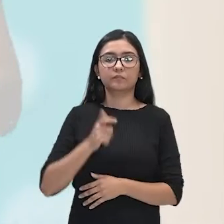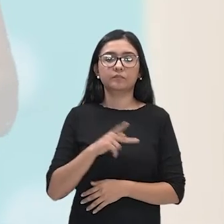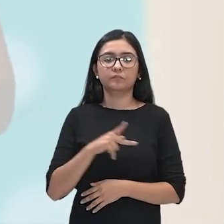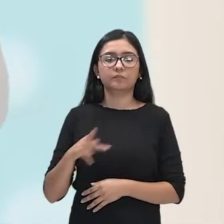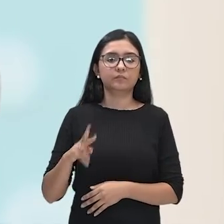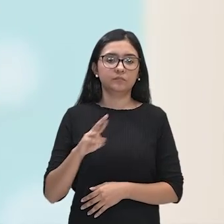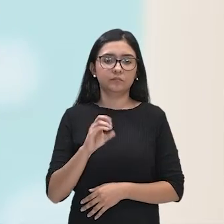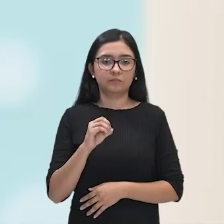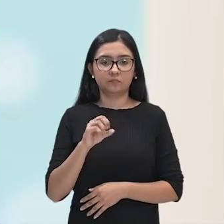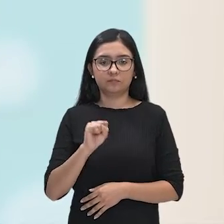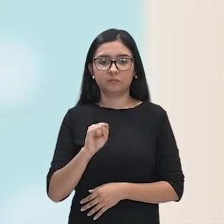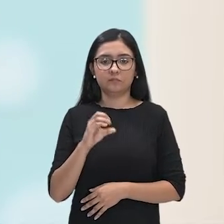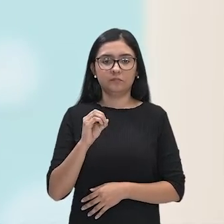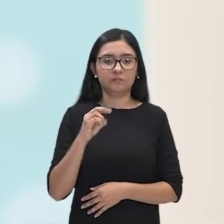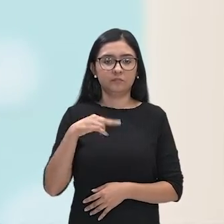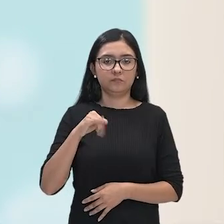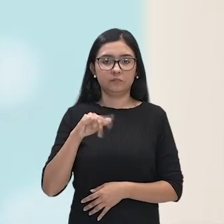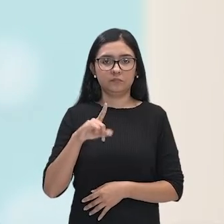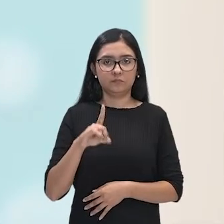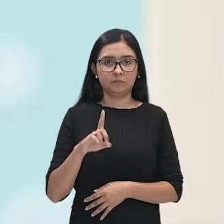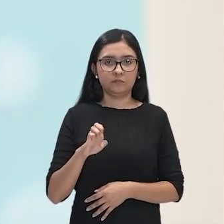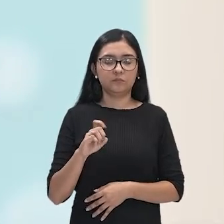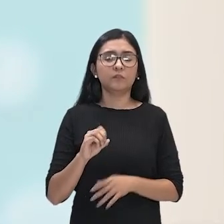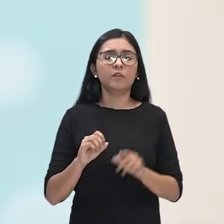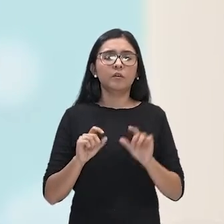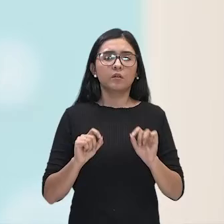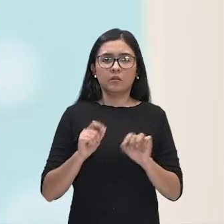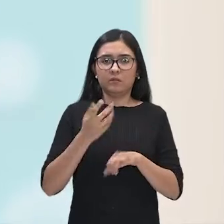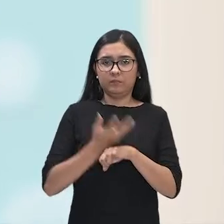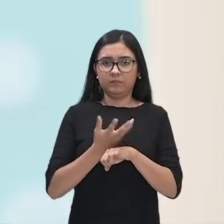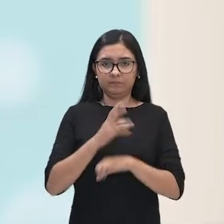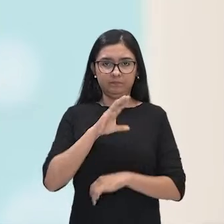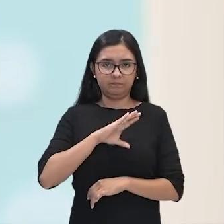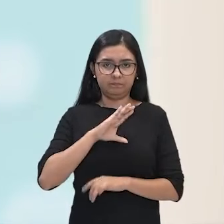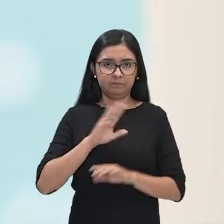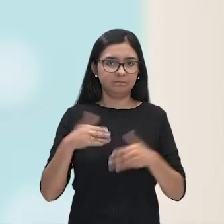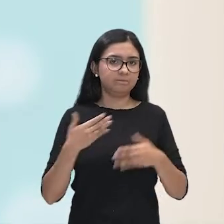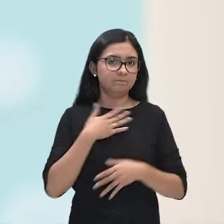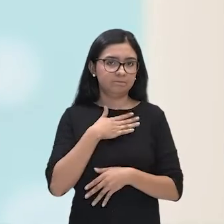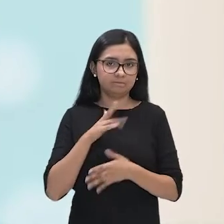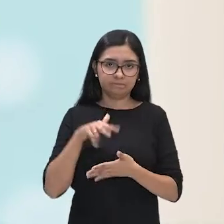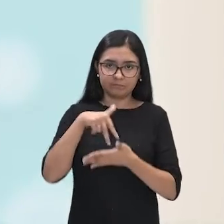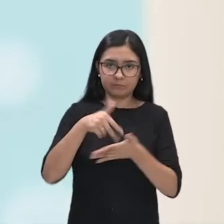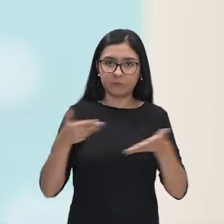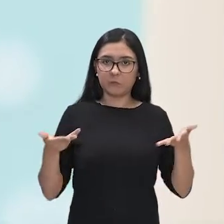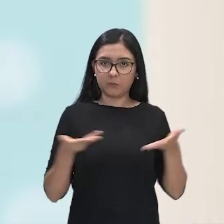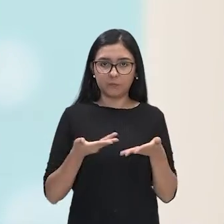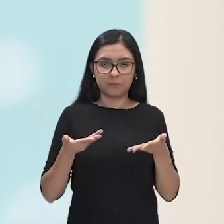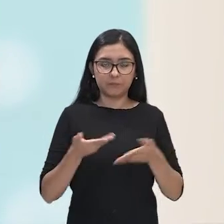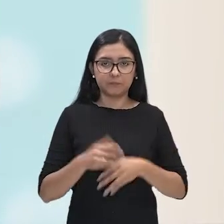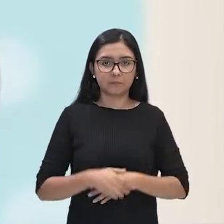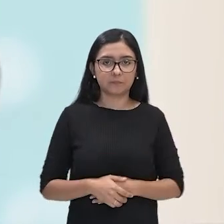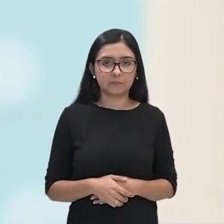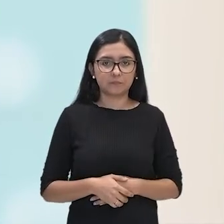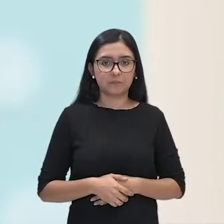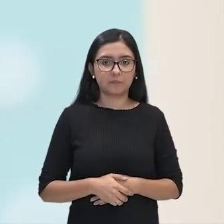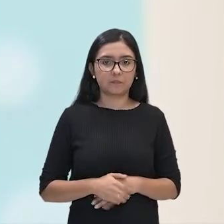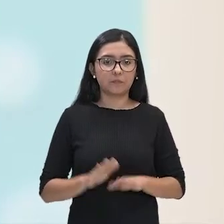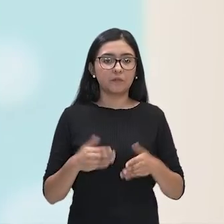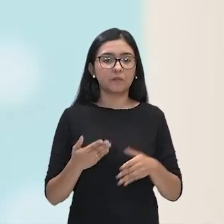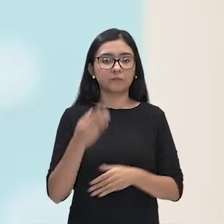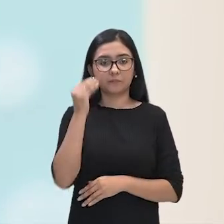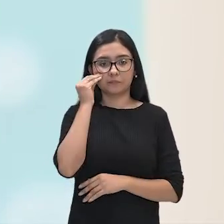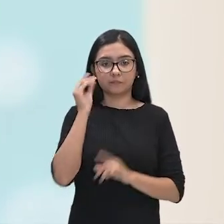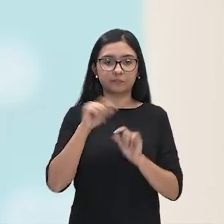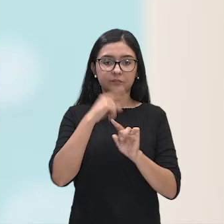professora Risonilde Araújo, de Língua Portuguesa, e é um prazer enorme estar aqui com vocês. Vamos